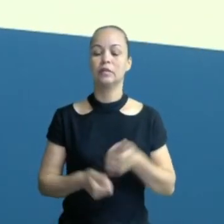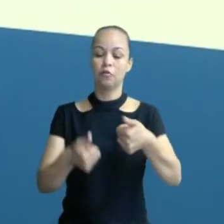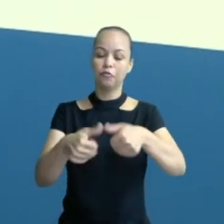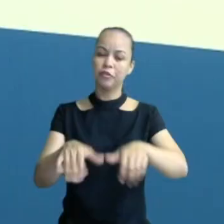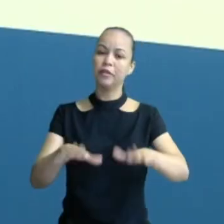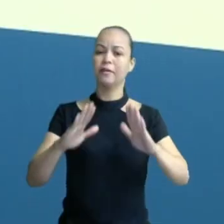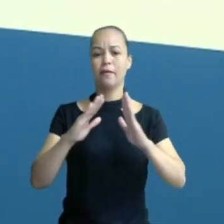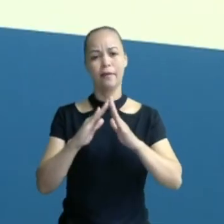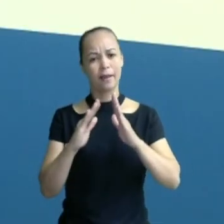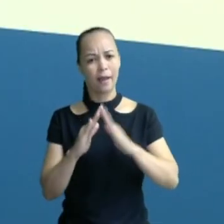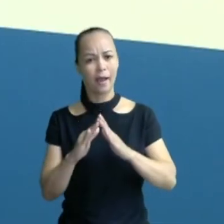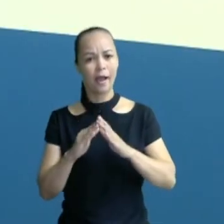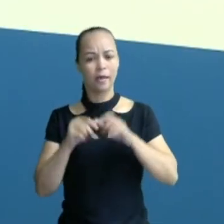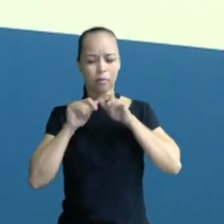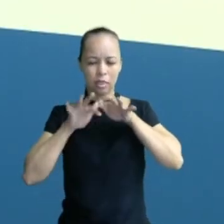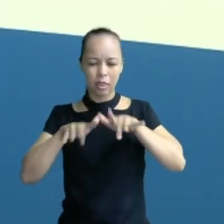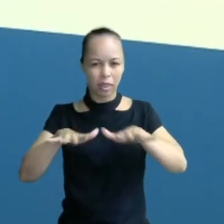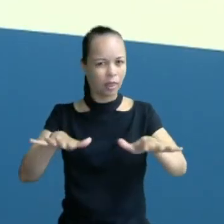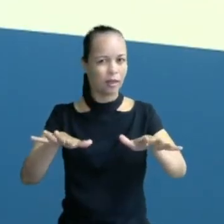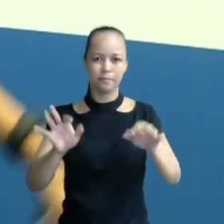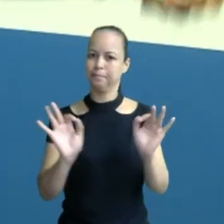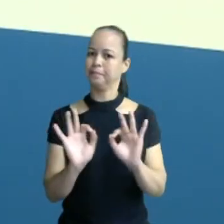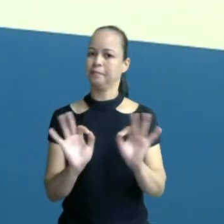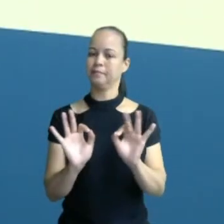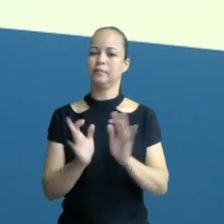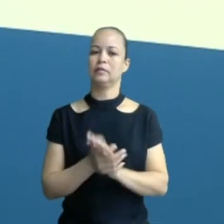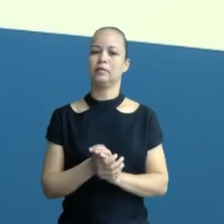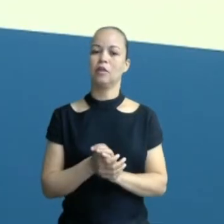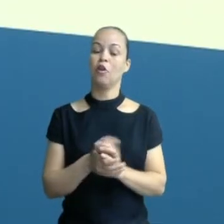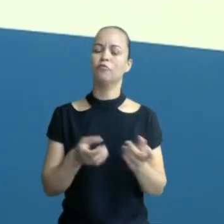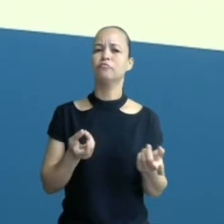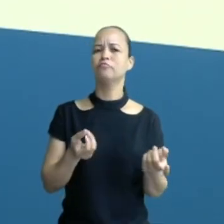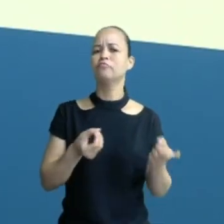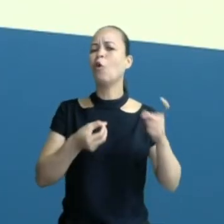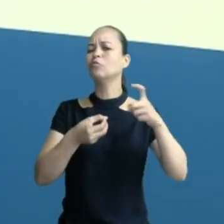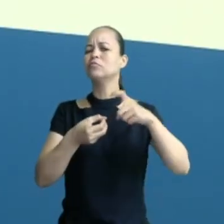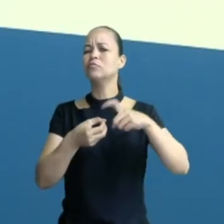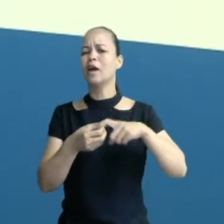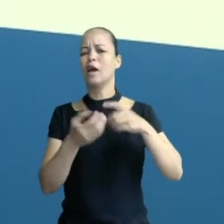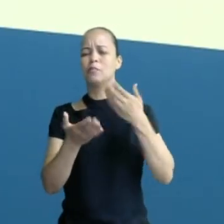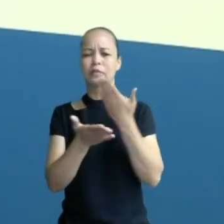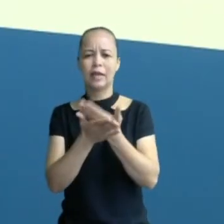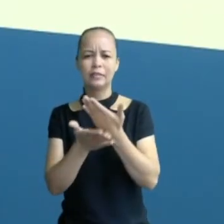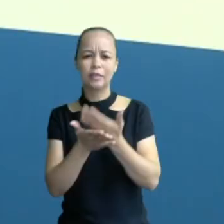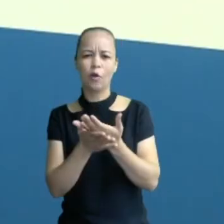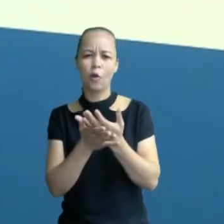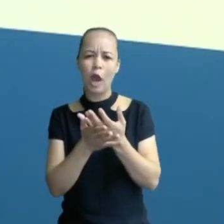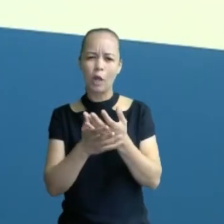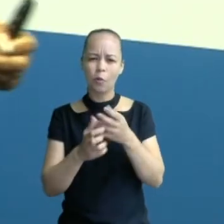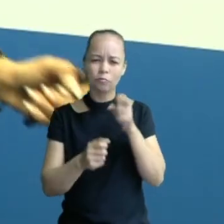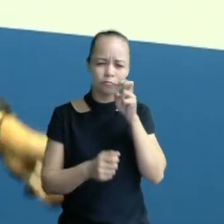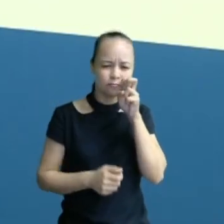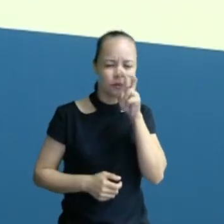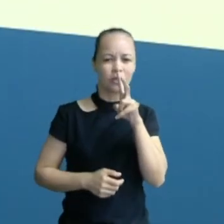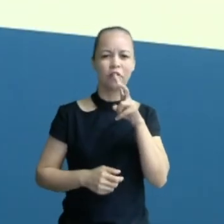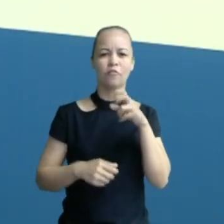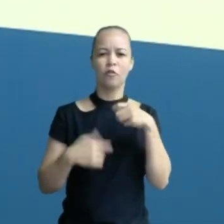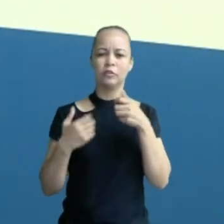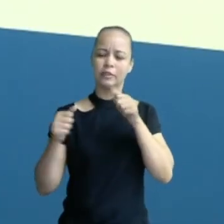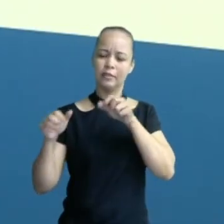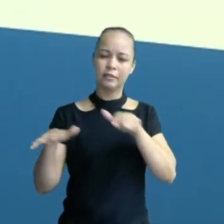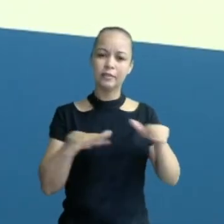fique em casa, não aglomera, voltamos aí às aulas com toda força, com todo vigor desde